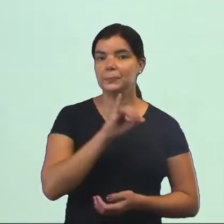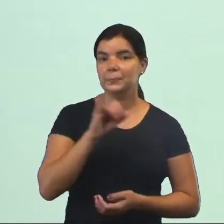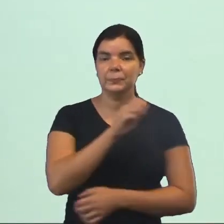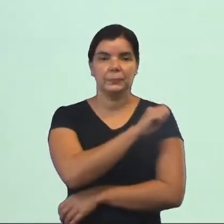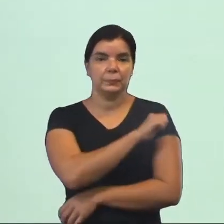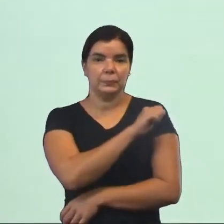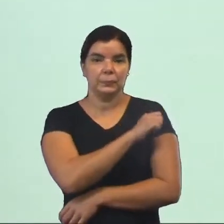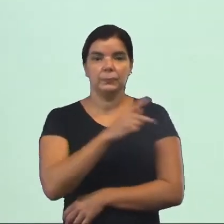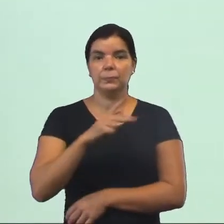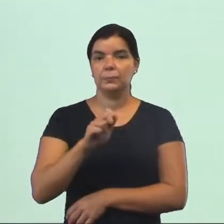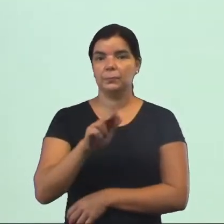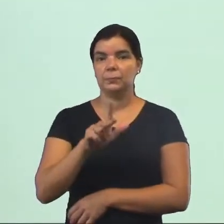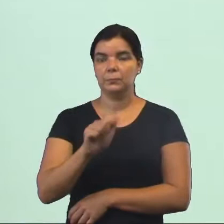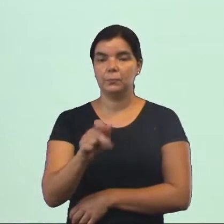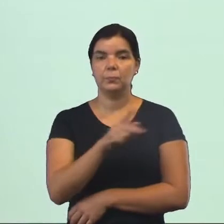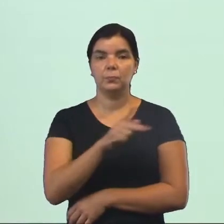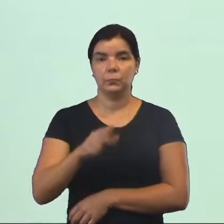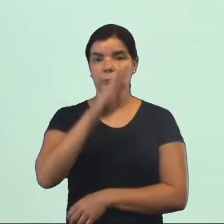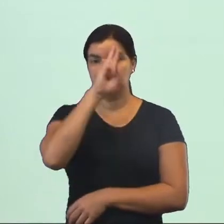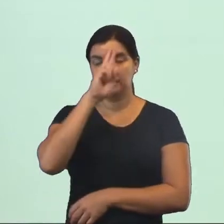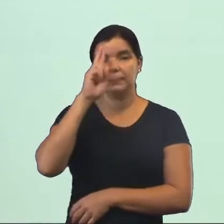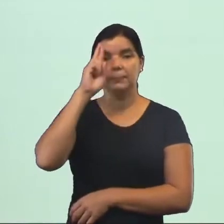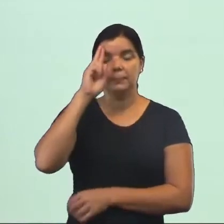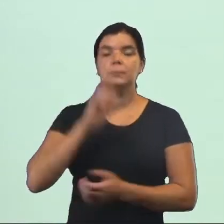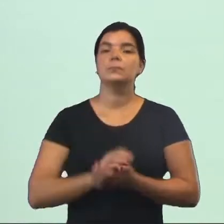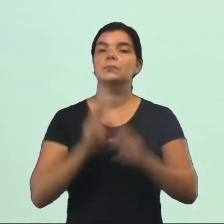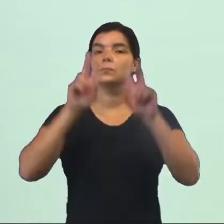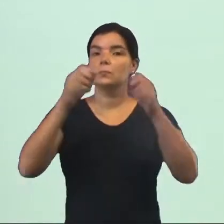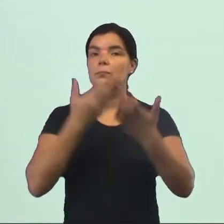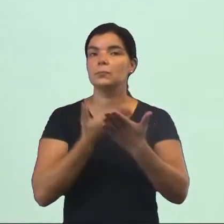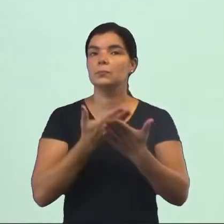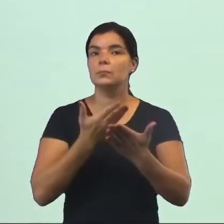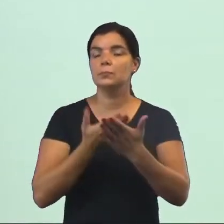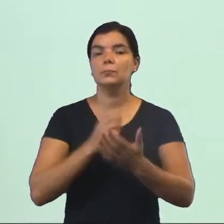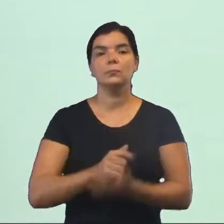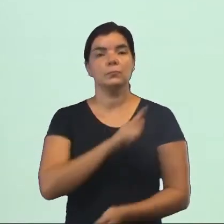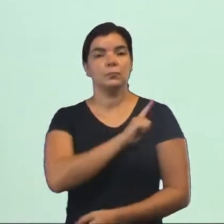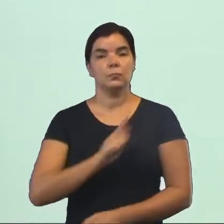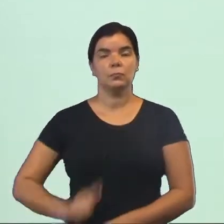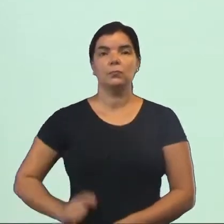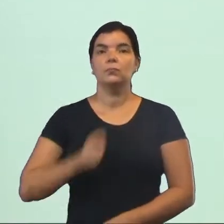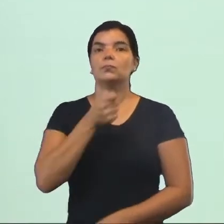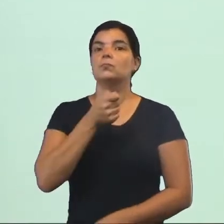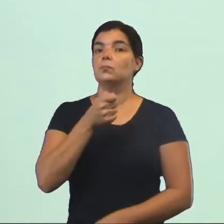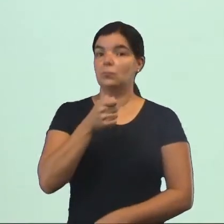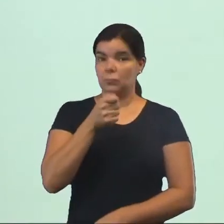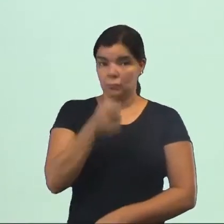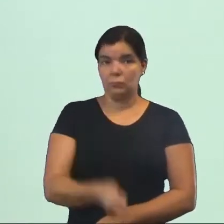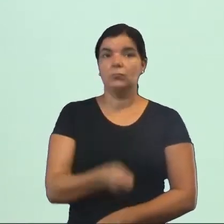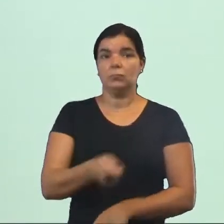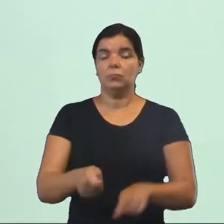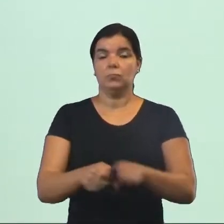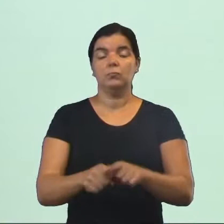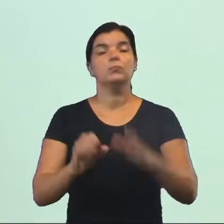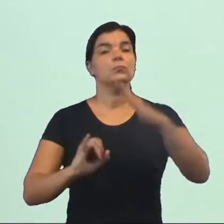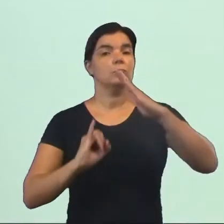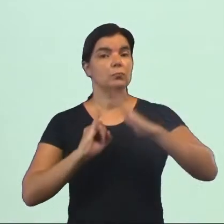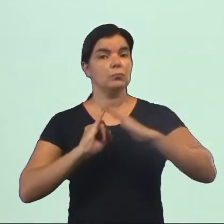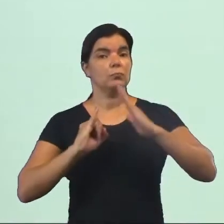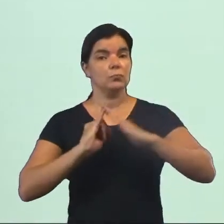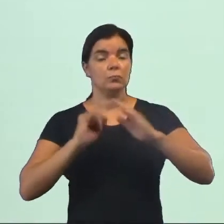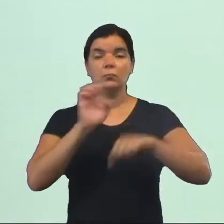Olá, alunos. Meu nome é Paula, sou professora de História e o tema da nossa aula de hoje é Governo Ditatorial, a instituição do Estado